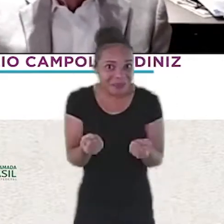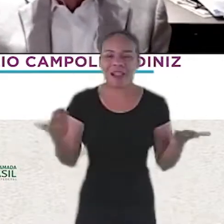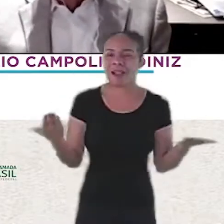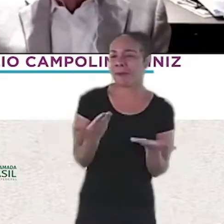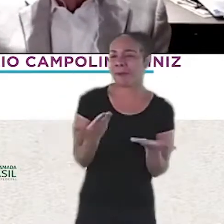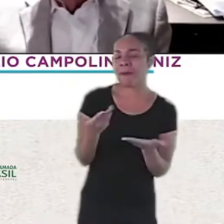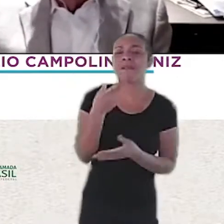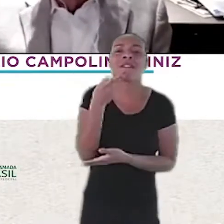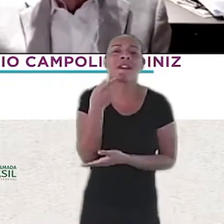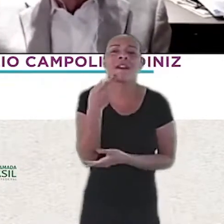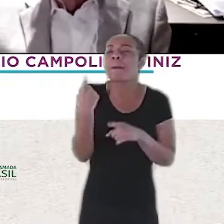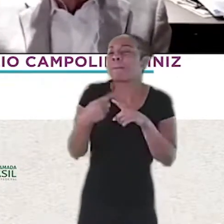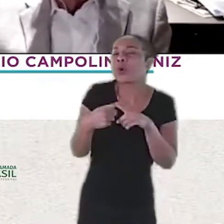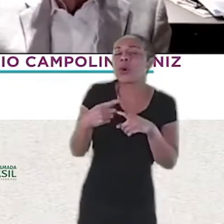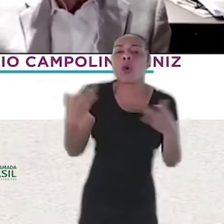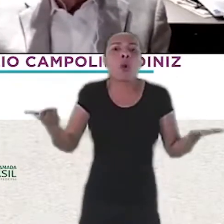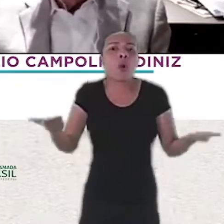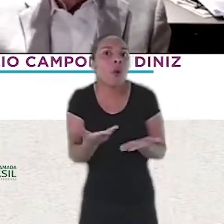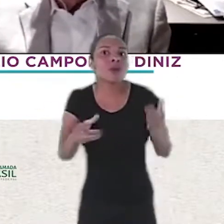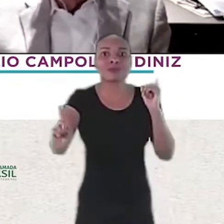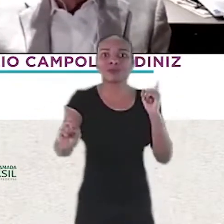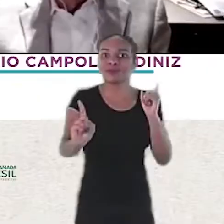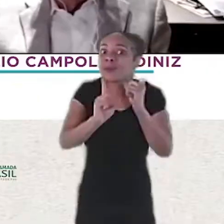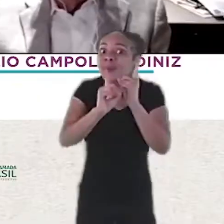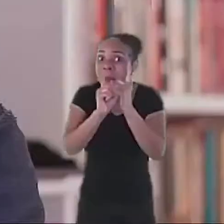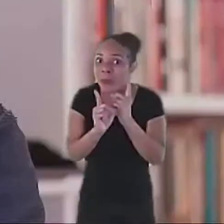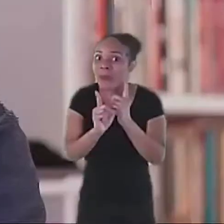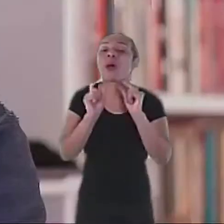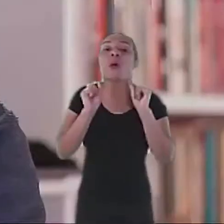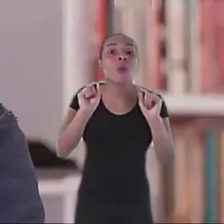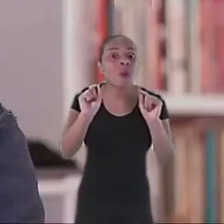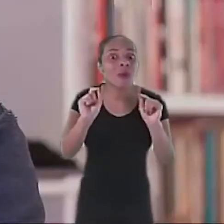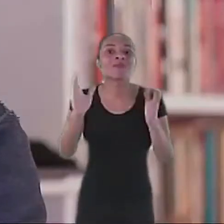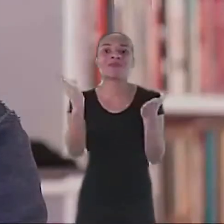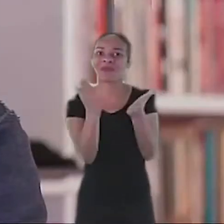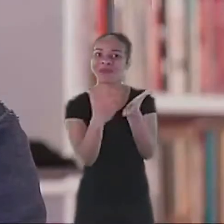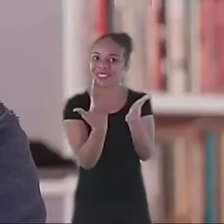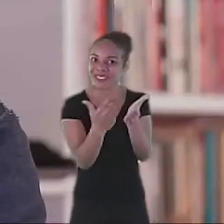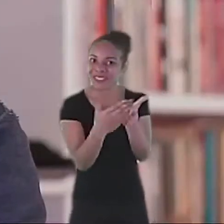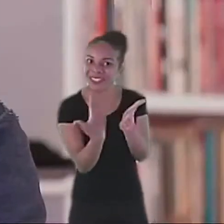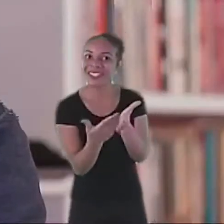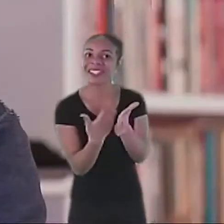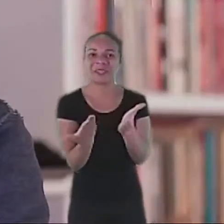motivo do nosso encontro é o livro O Enigma China,